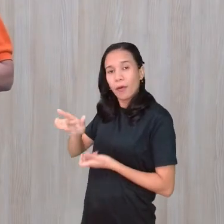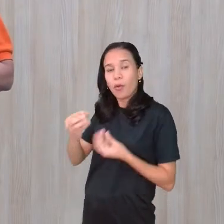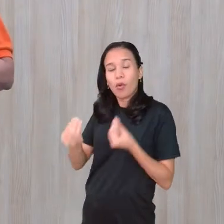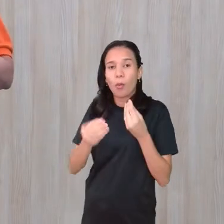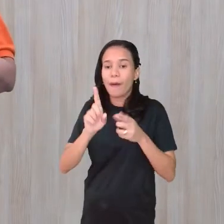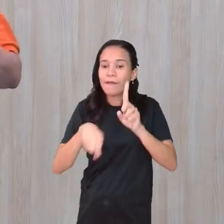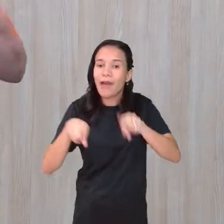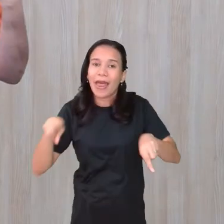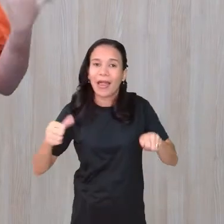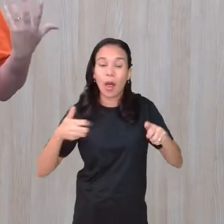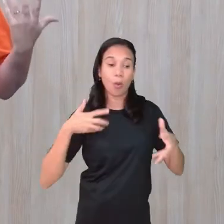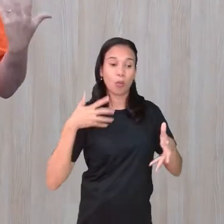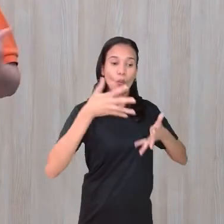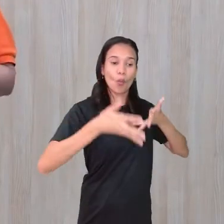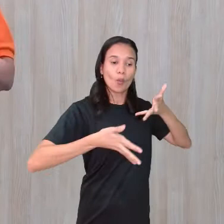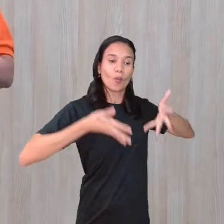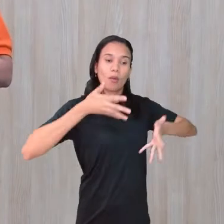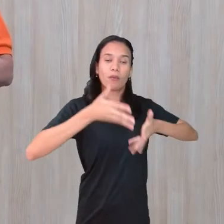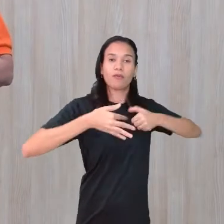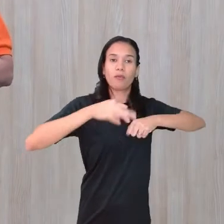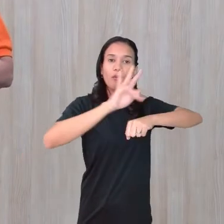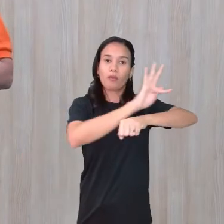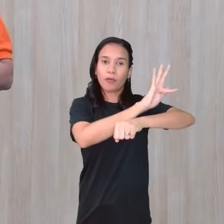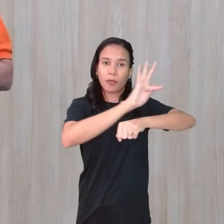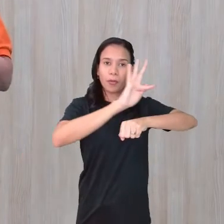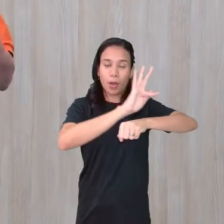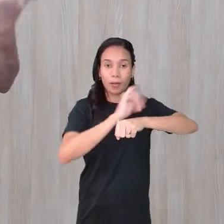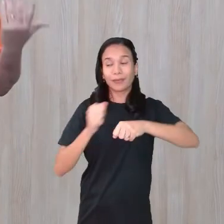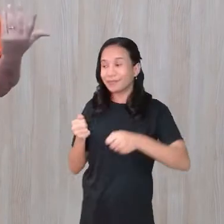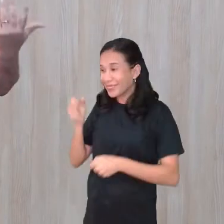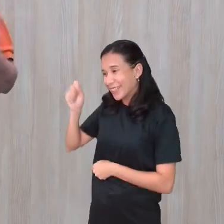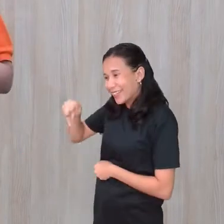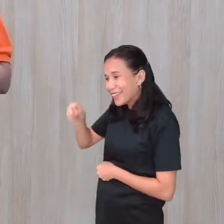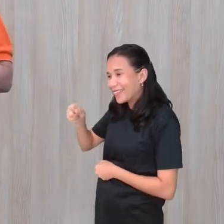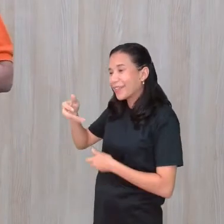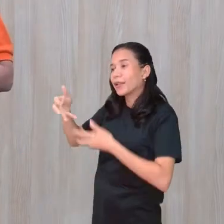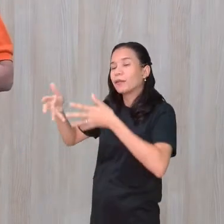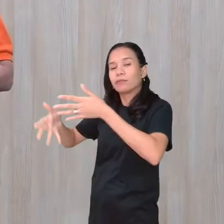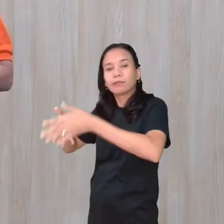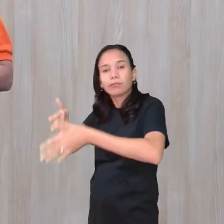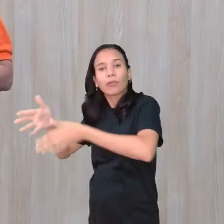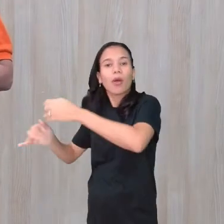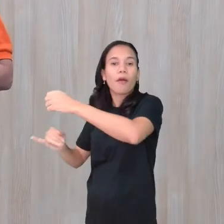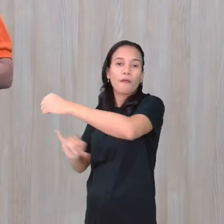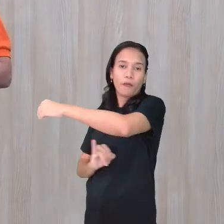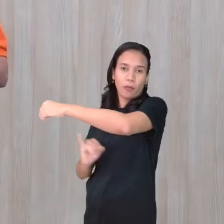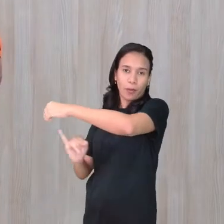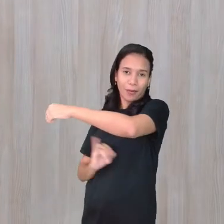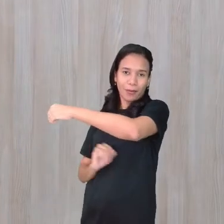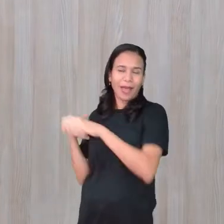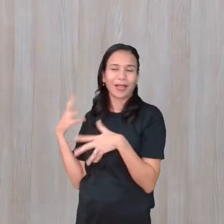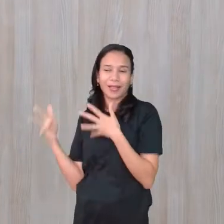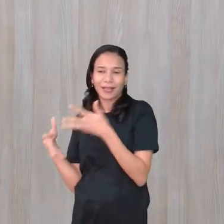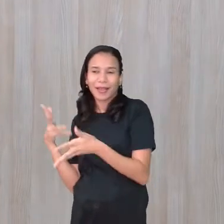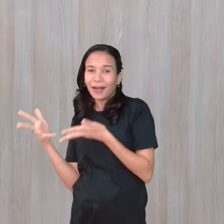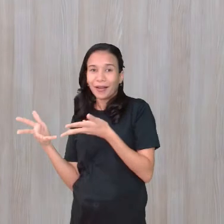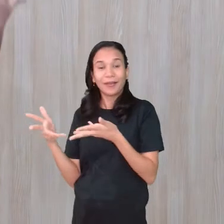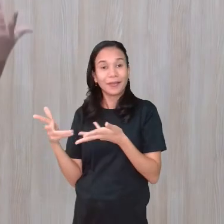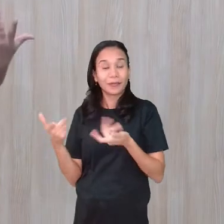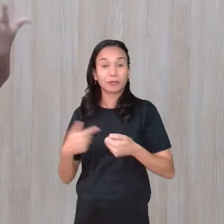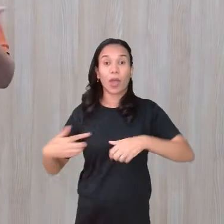variação. Isabel Borges, linguagem formal. Simbel, linguagem formal. Não é?